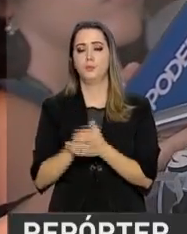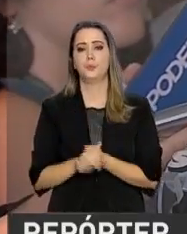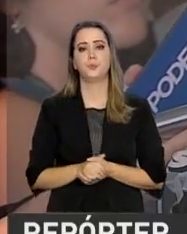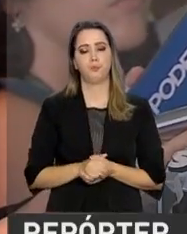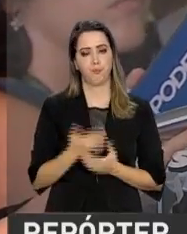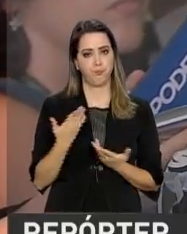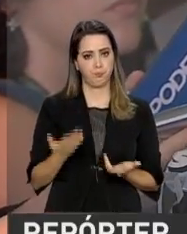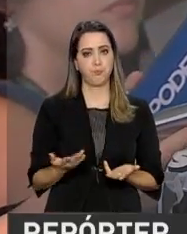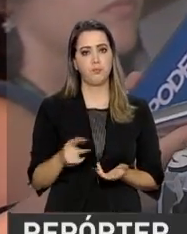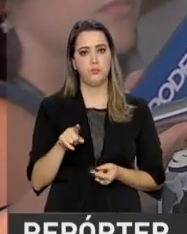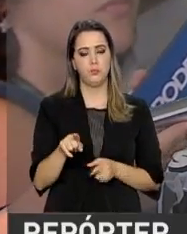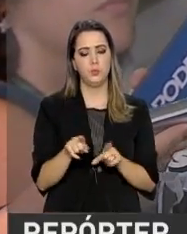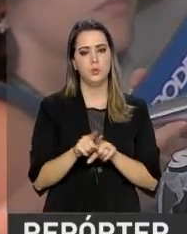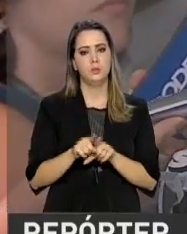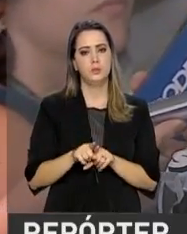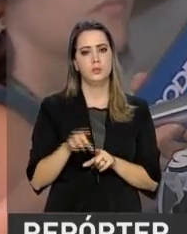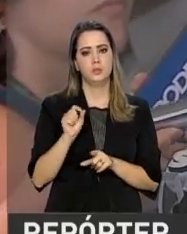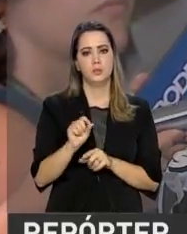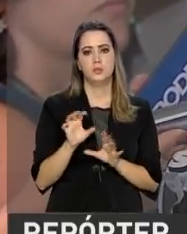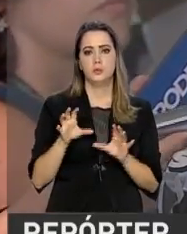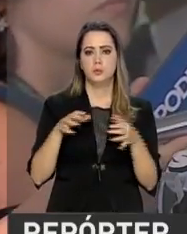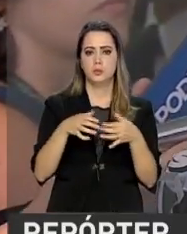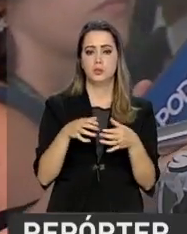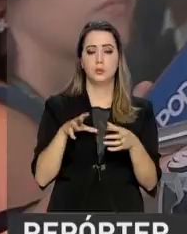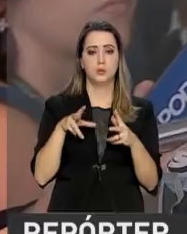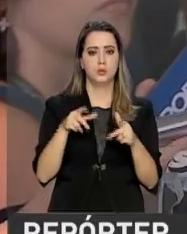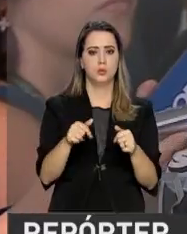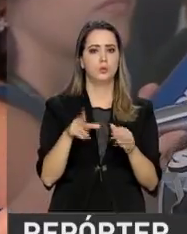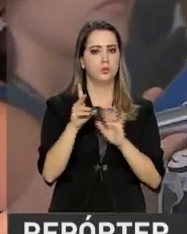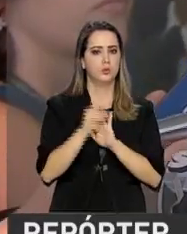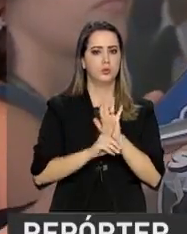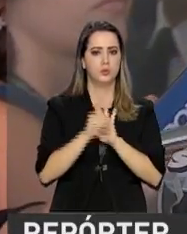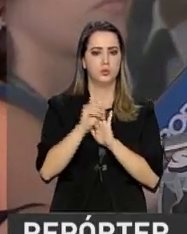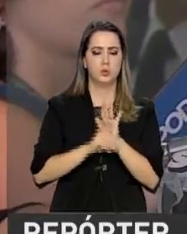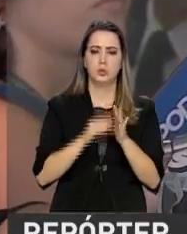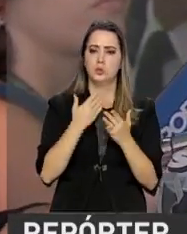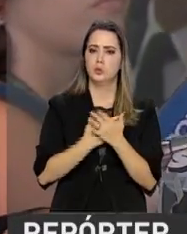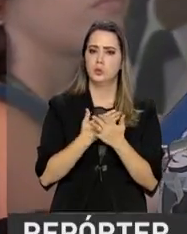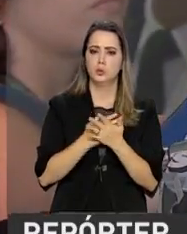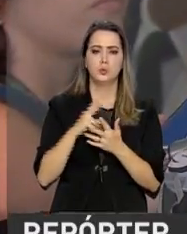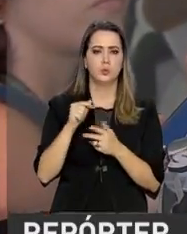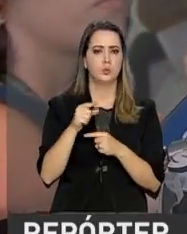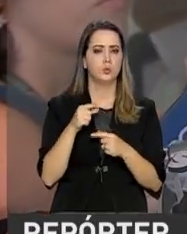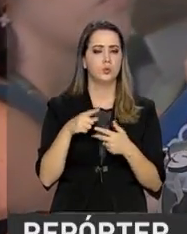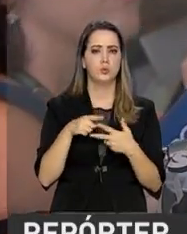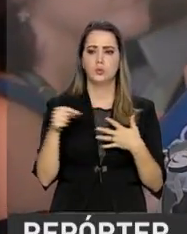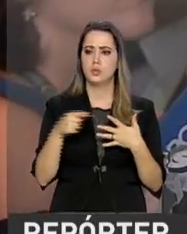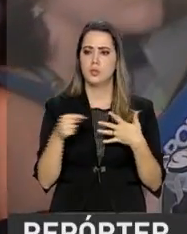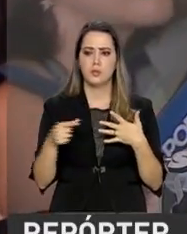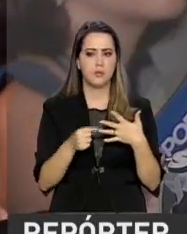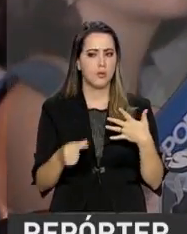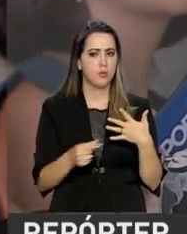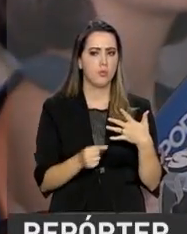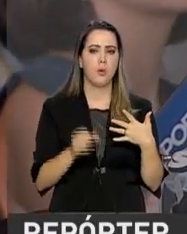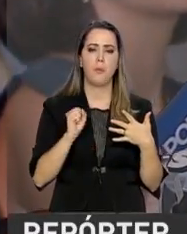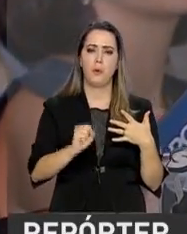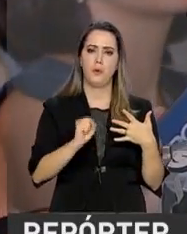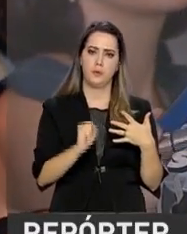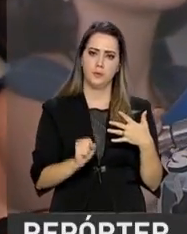E reservando, evidentemente, todos os seus direitos e estudando todas as alternativas